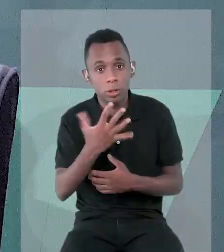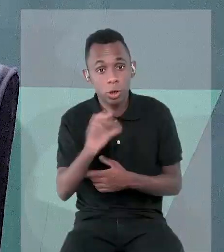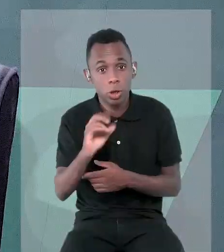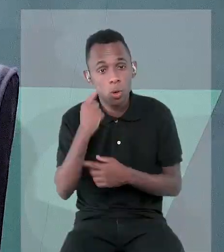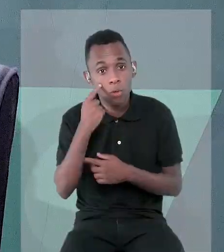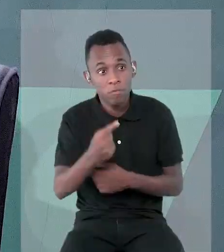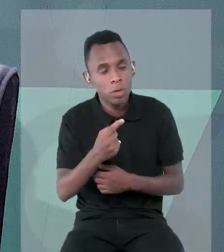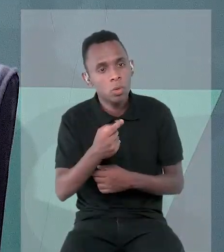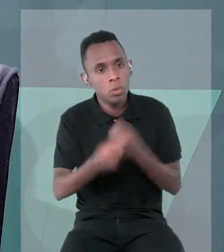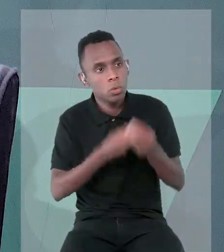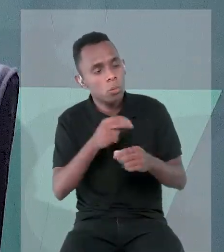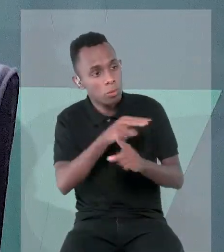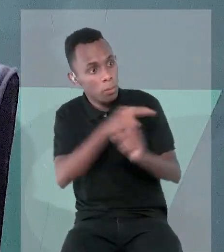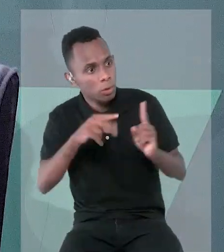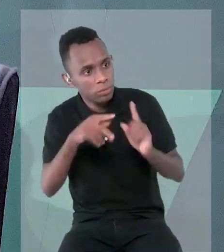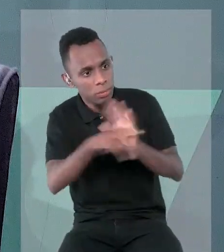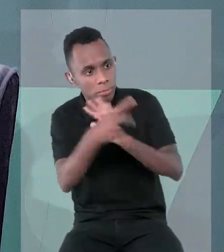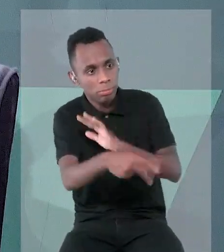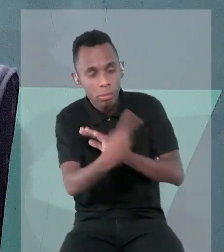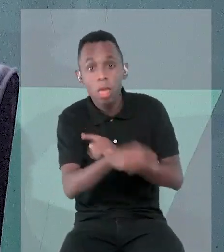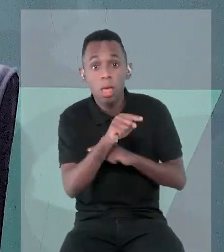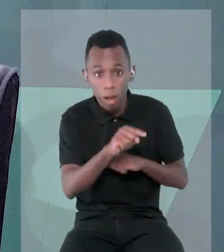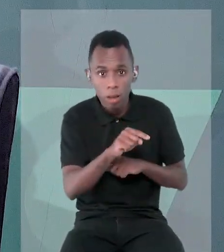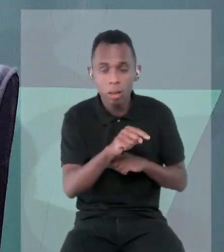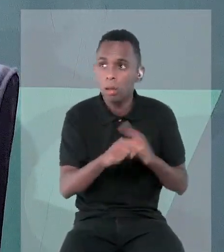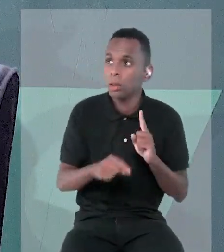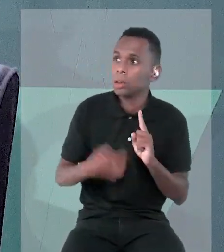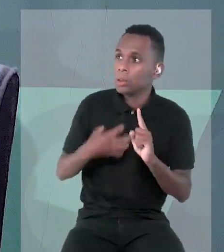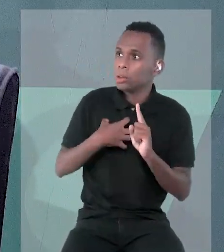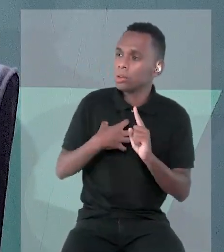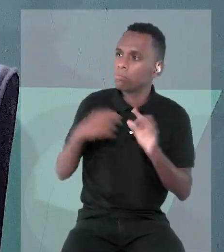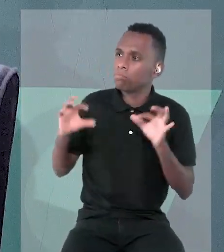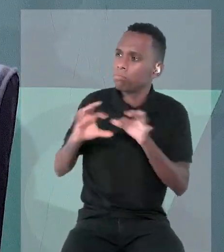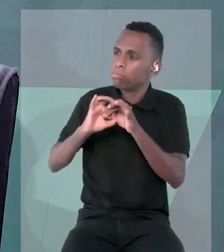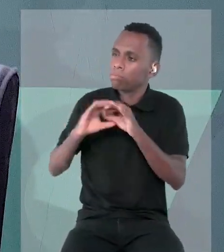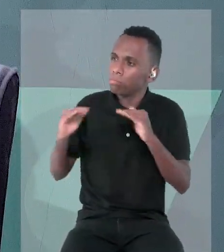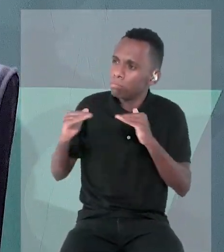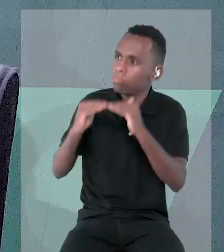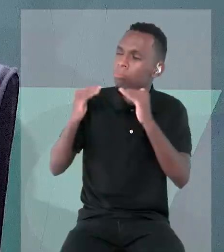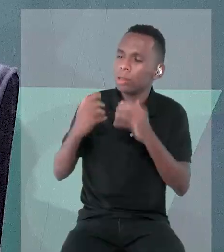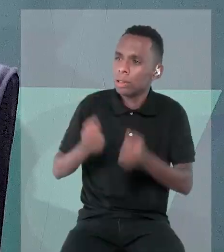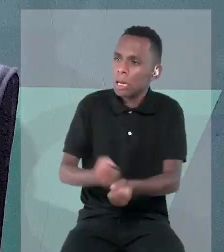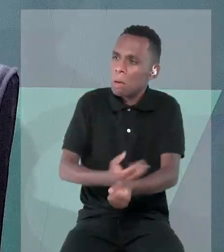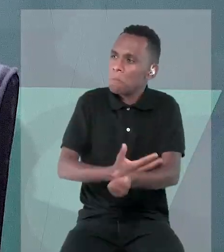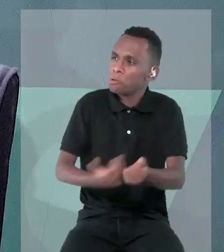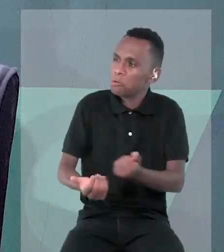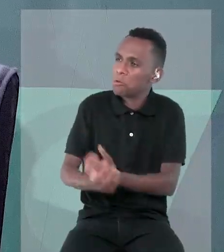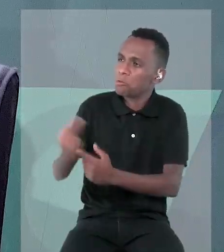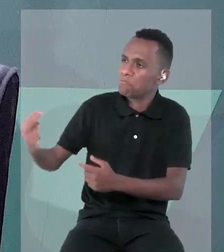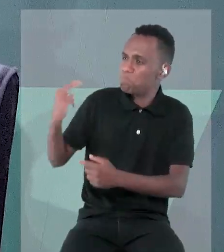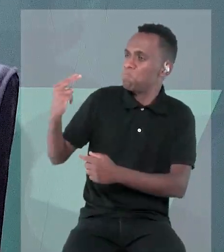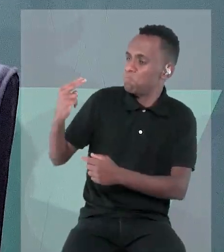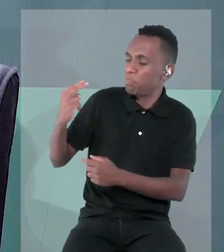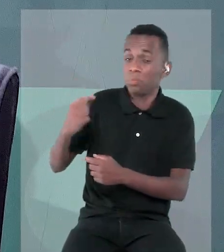ele naquele momento, ele realizou a que ponto nossa ligação era forte, e ele se emocionou com esse meu olhar, e ele